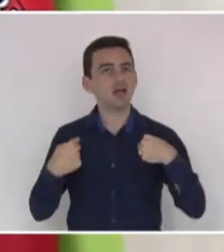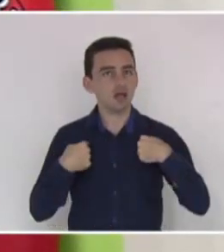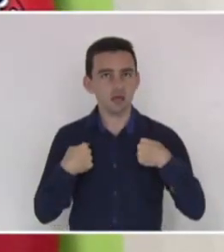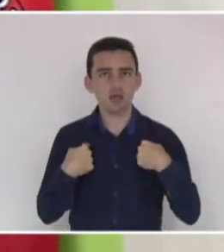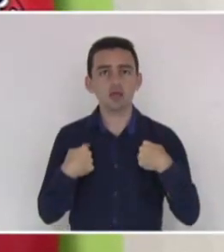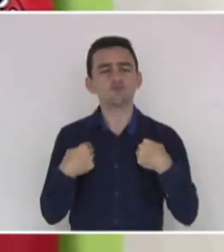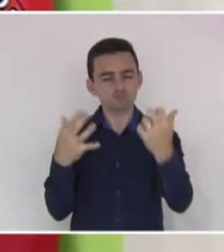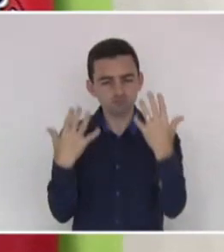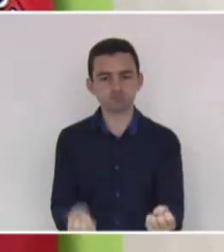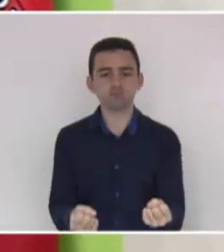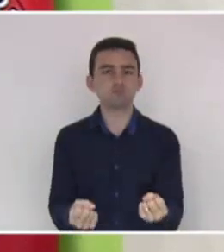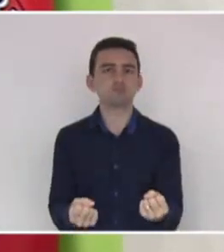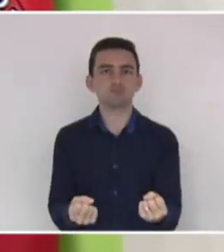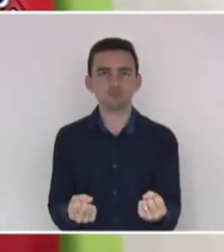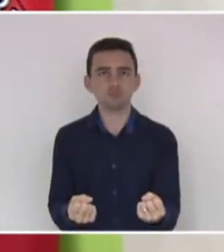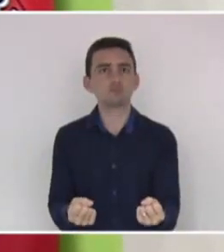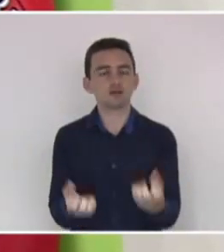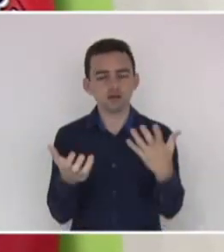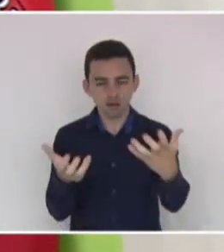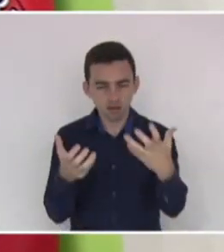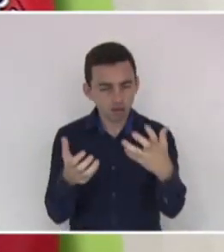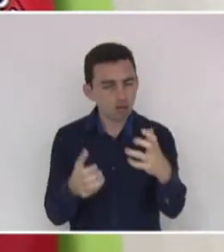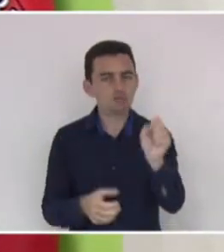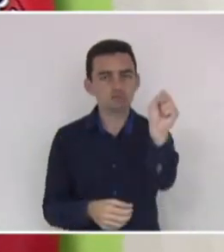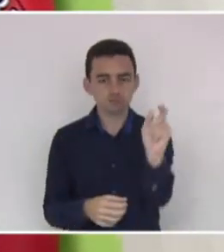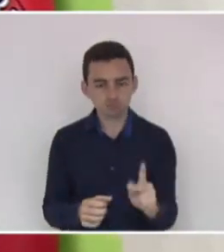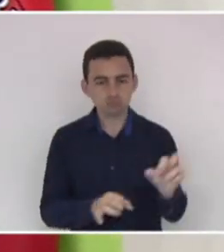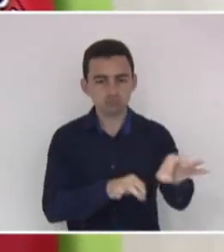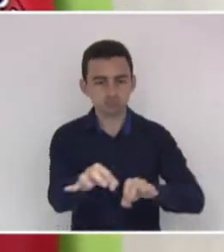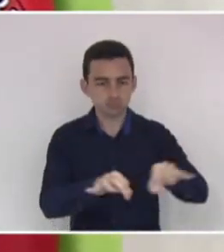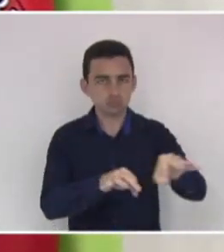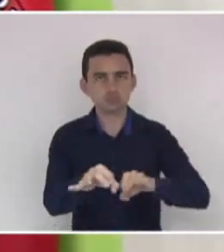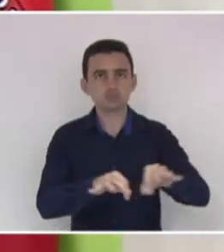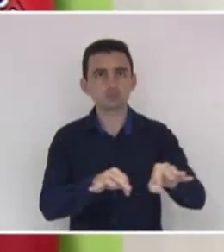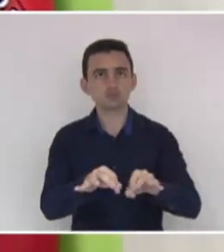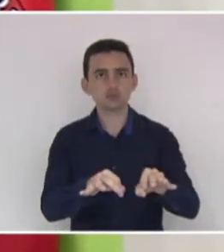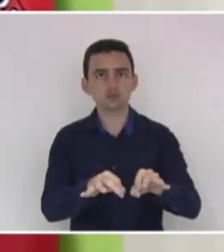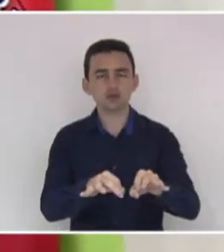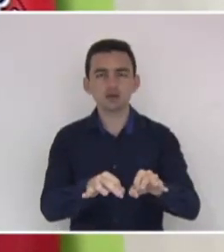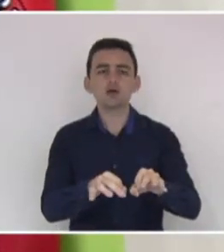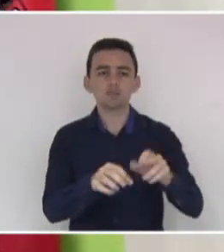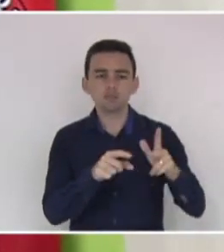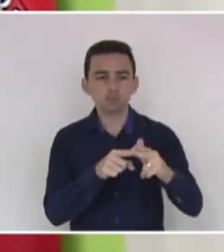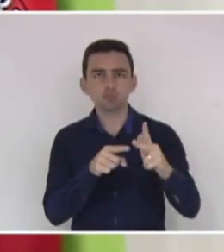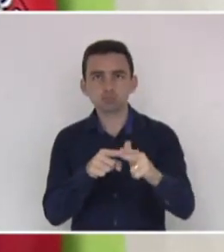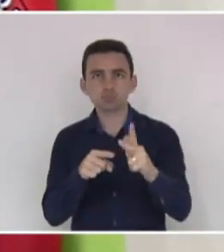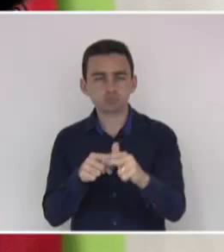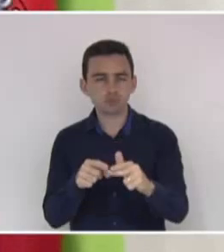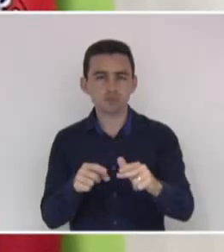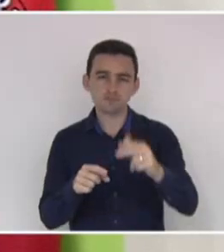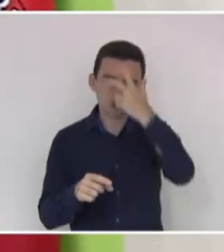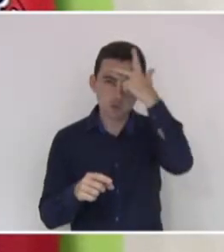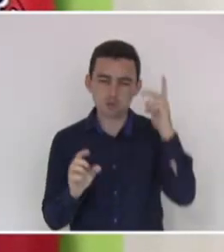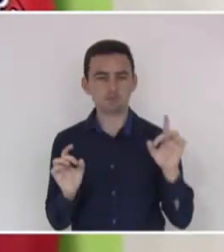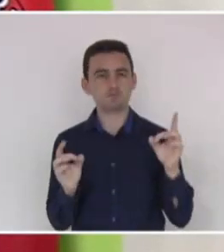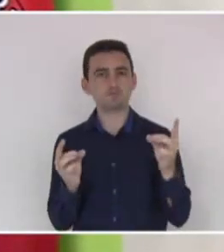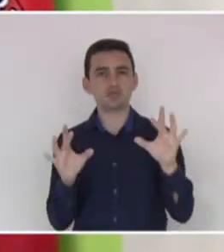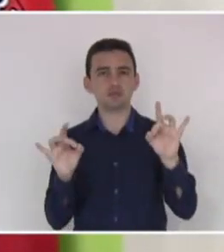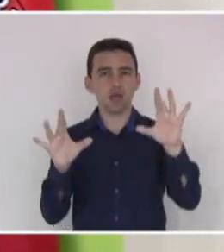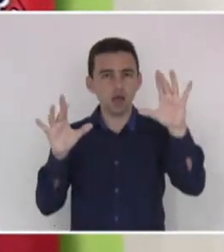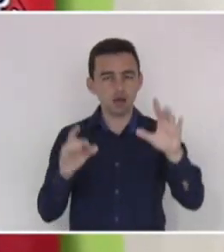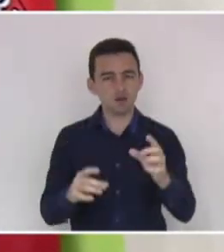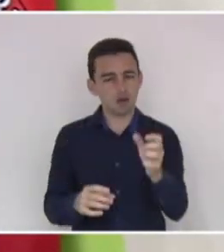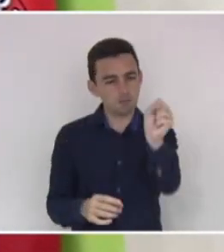extremamente favorável à reforma da Previdência, aquela reforma que corte os privilégios, as grandes pensões,